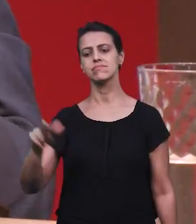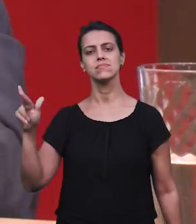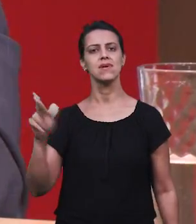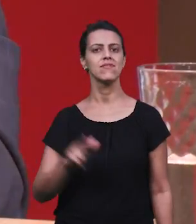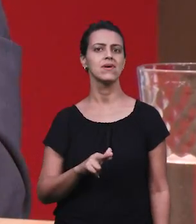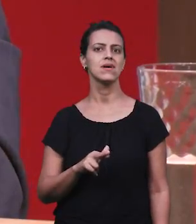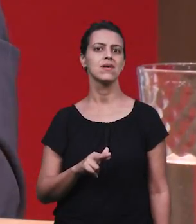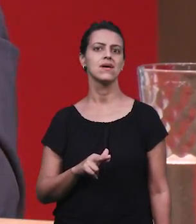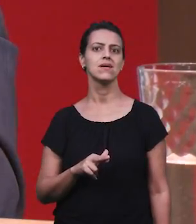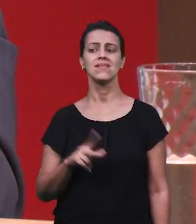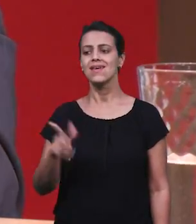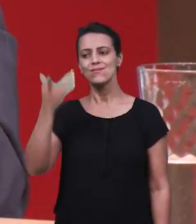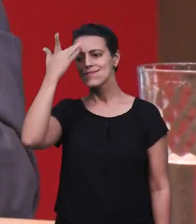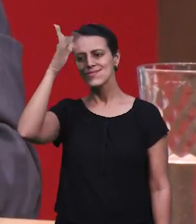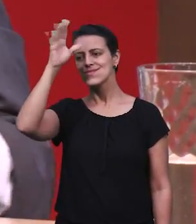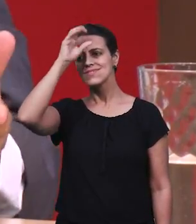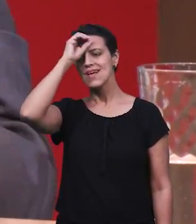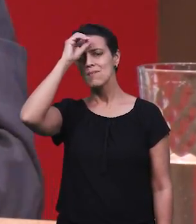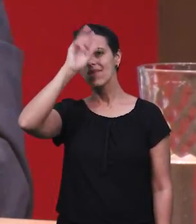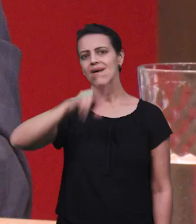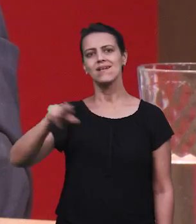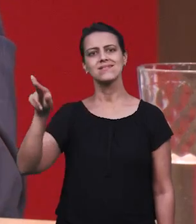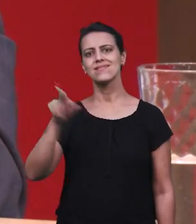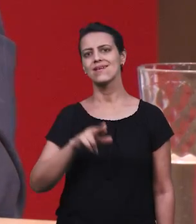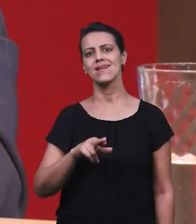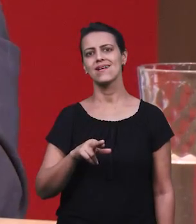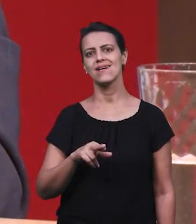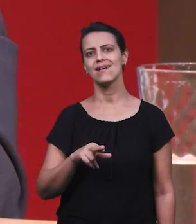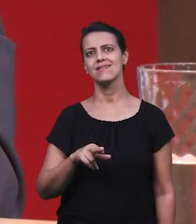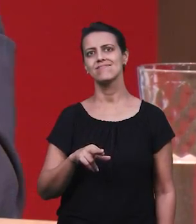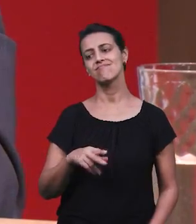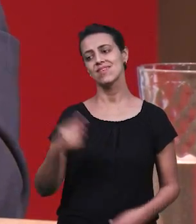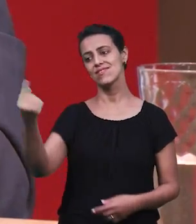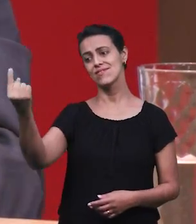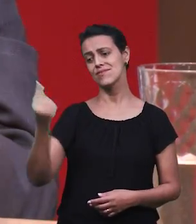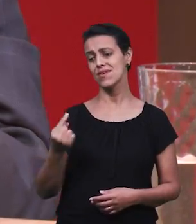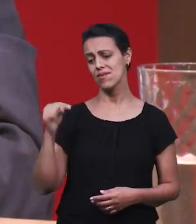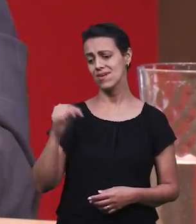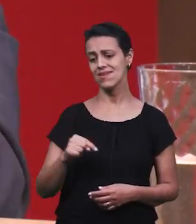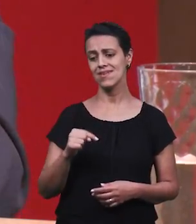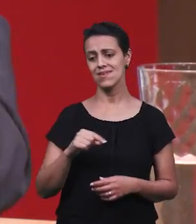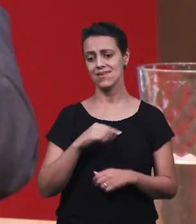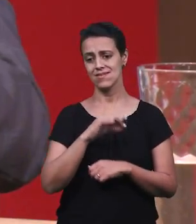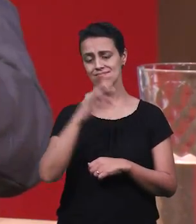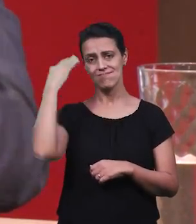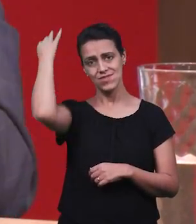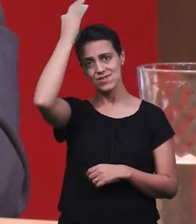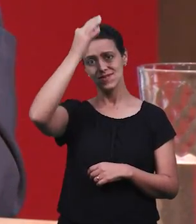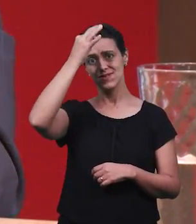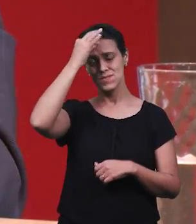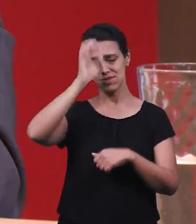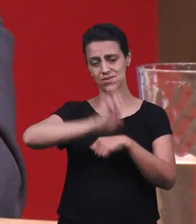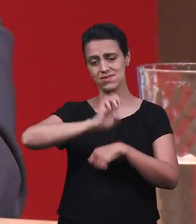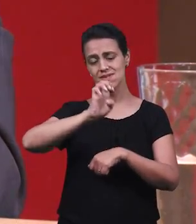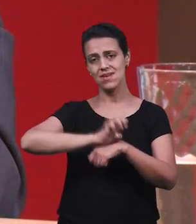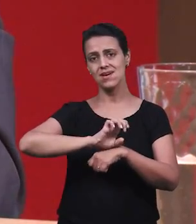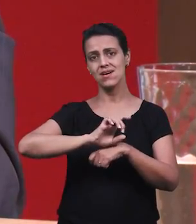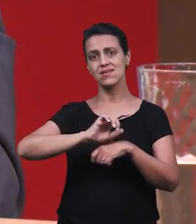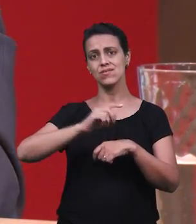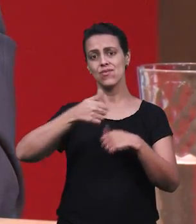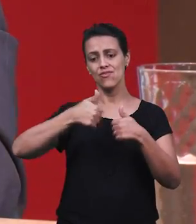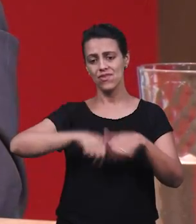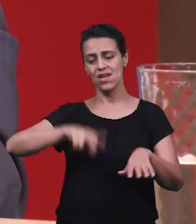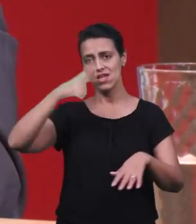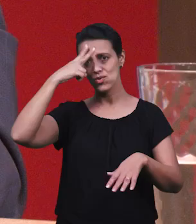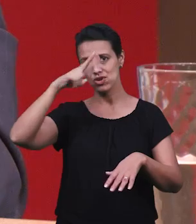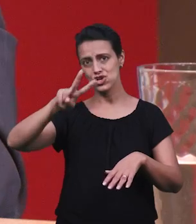não tomou conhecimento do cancelamento desse evento. Ele veio aqui no Espírito Santo e tal, vai passar aqui uns 2 dias e